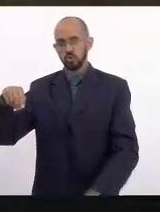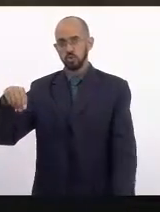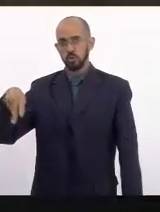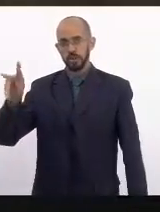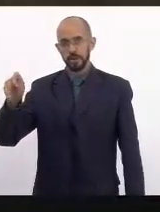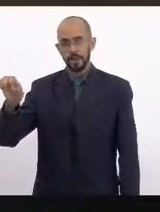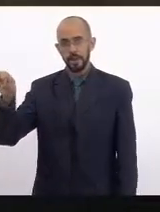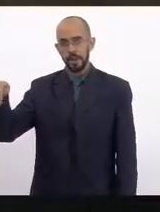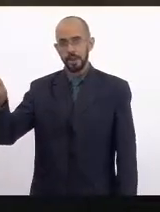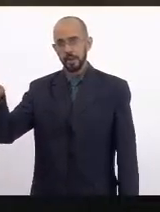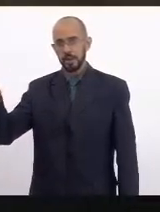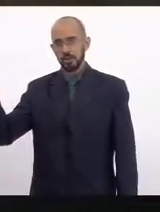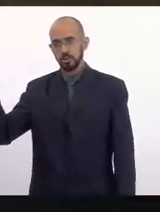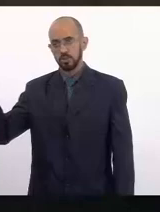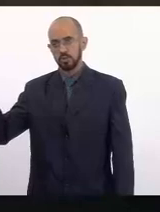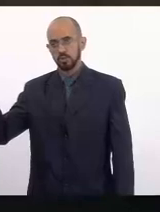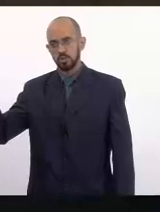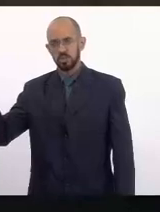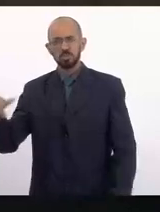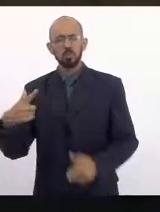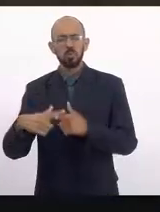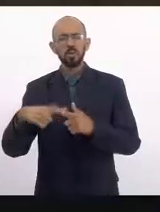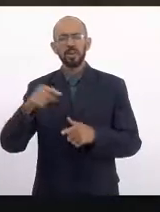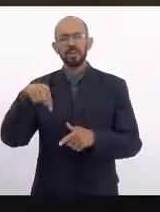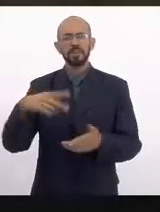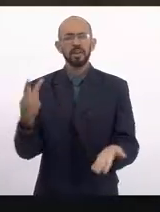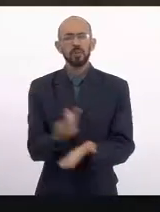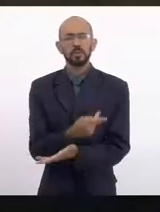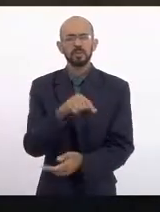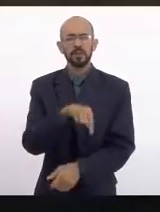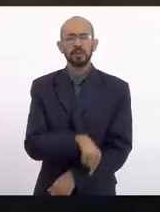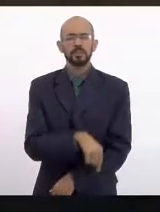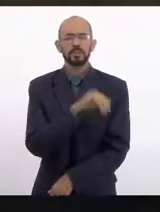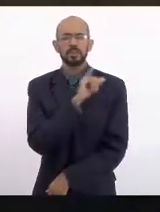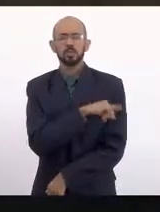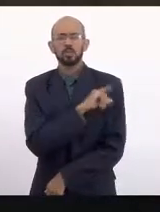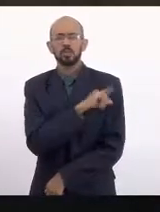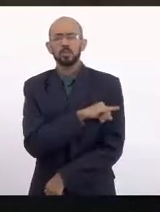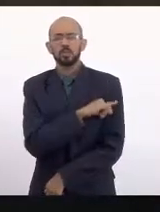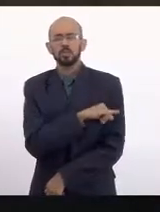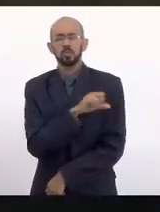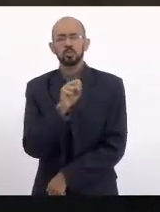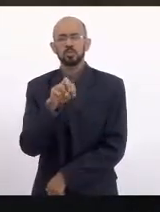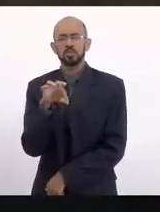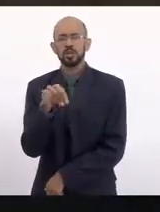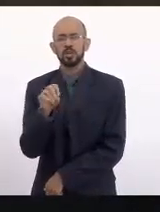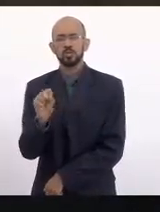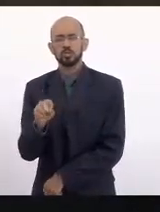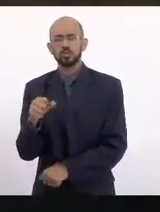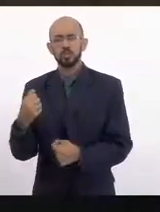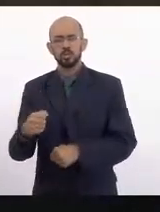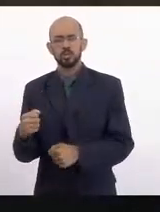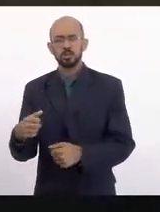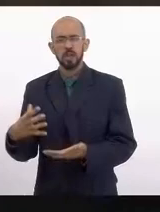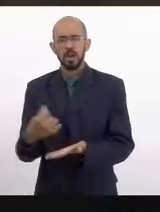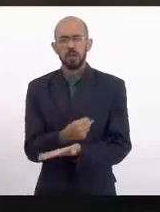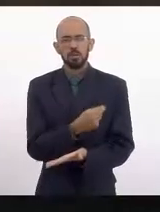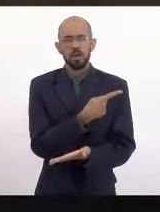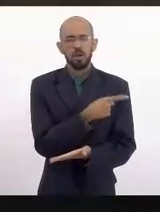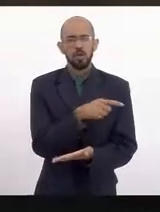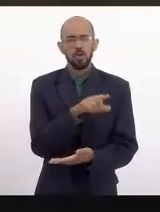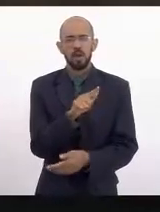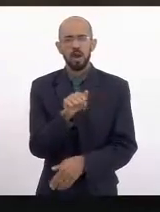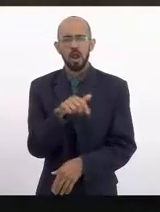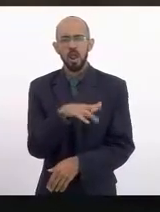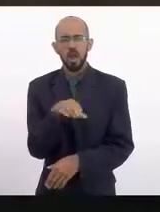porque não para o Rio de Janeiro o Santos Dumont tem que querer pegar o espaço do Galeão isso é uma coisa que